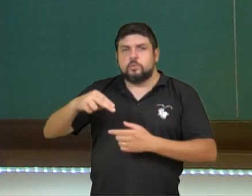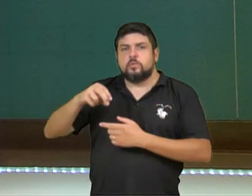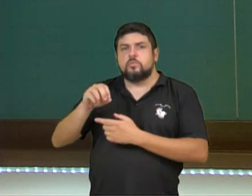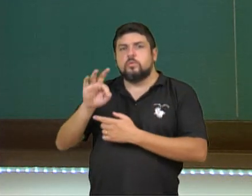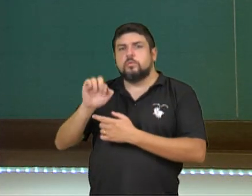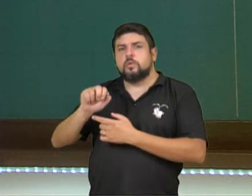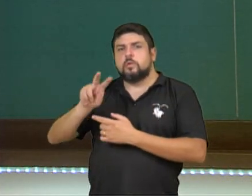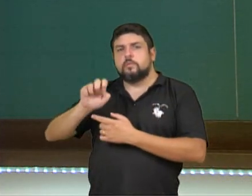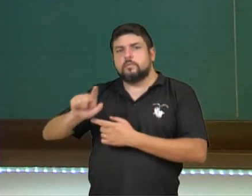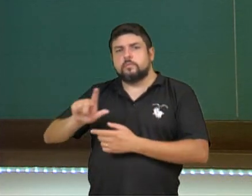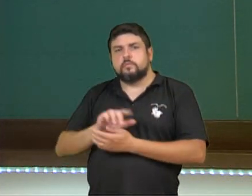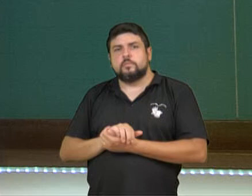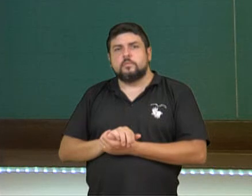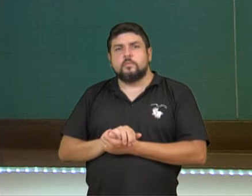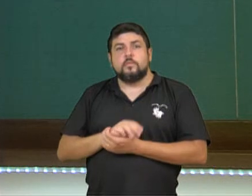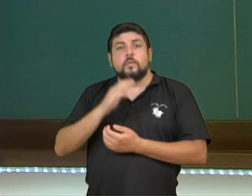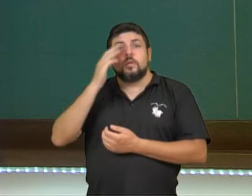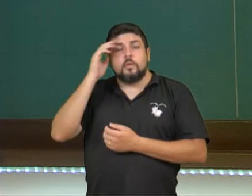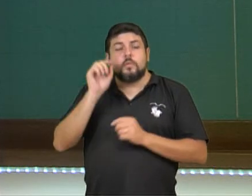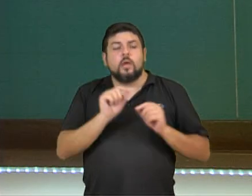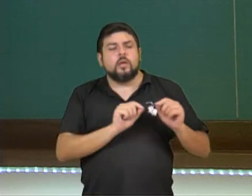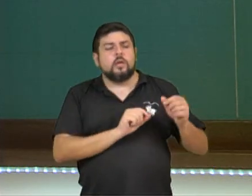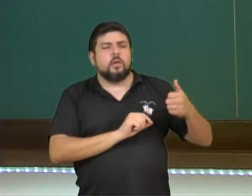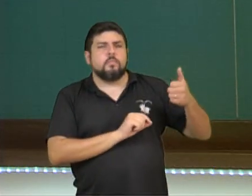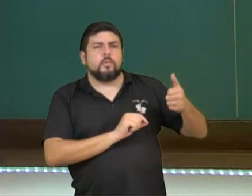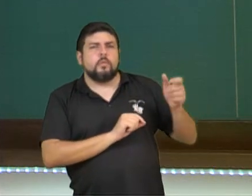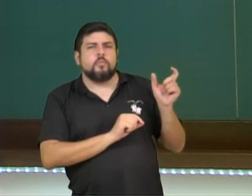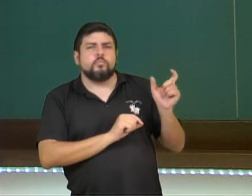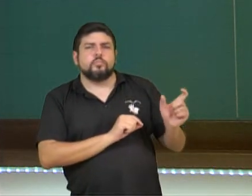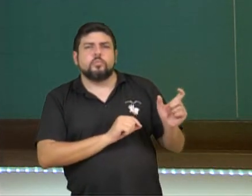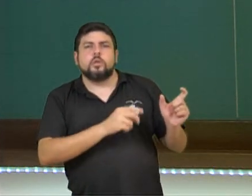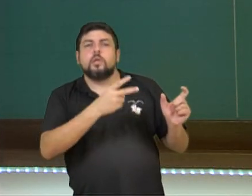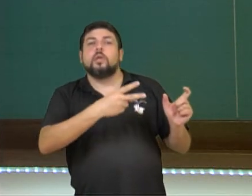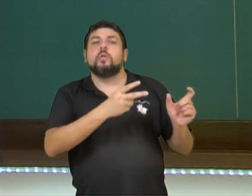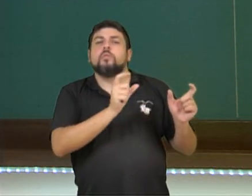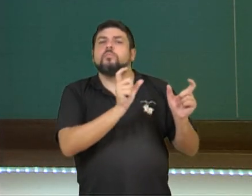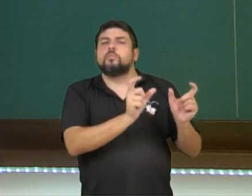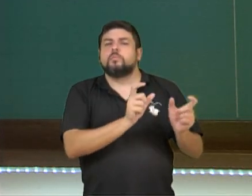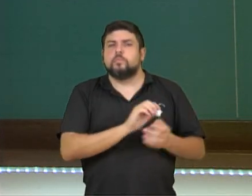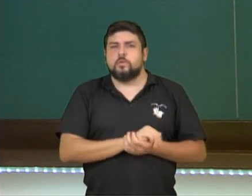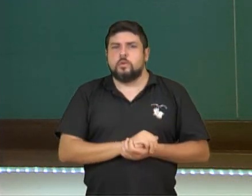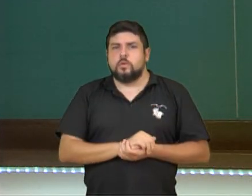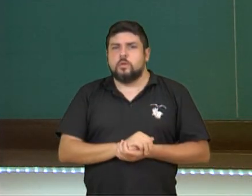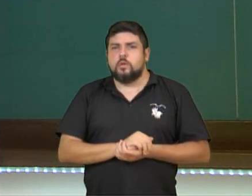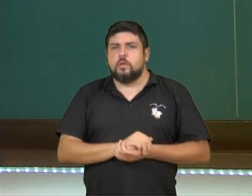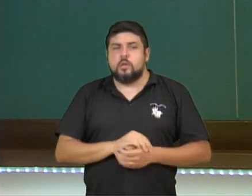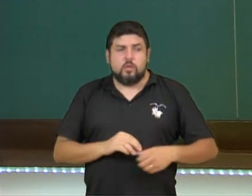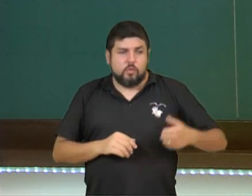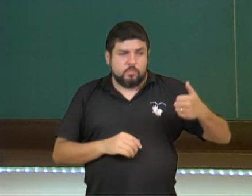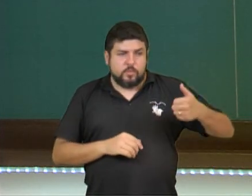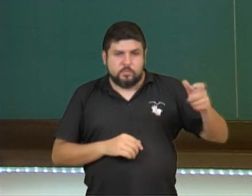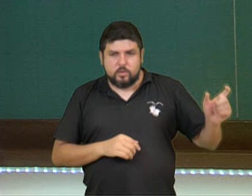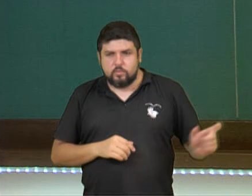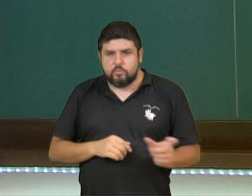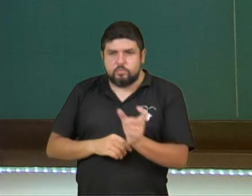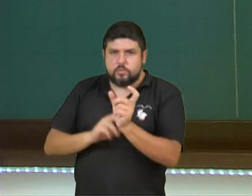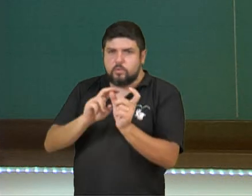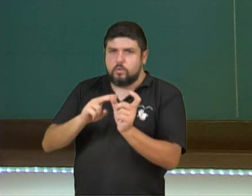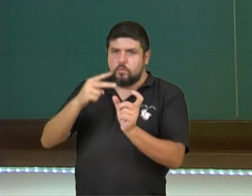produto notável? Sabendo quem é primeiro termo e quem é segundo. Então, olha lá, quadrado do primeiro, 2x ao